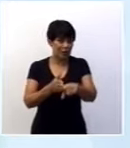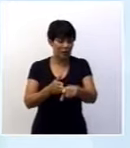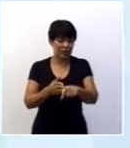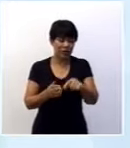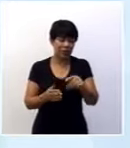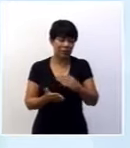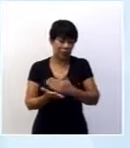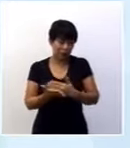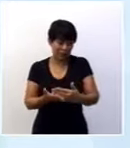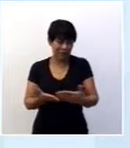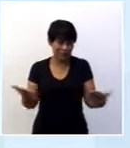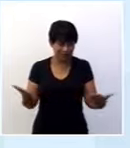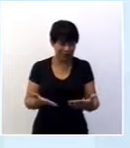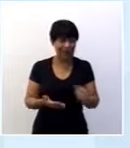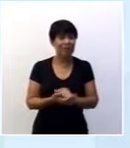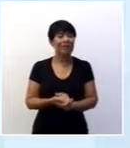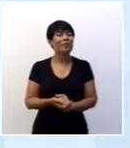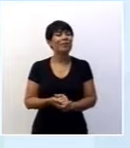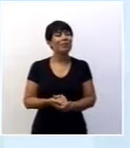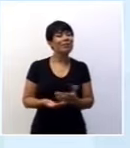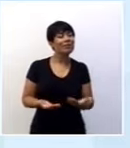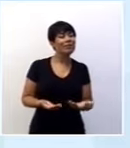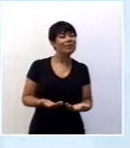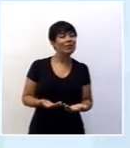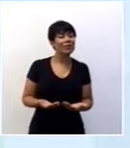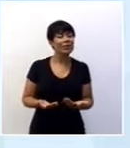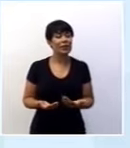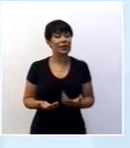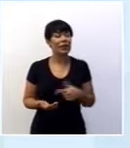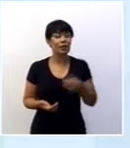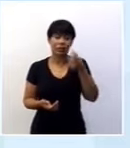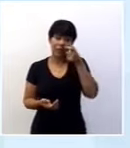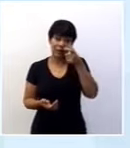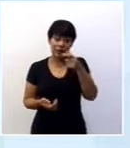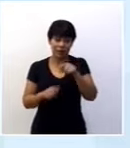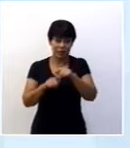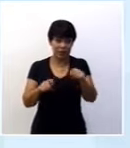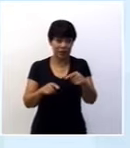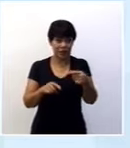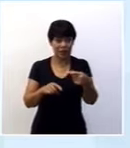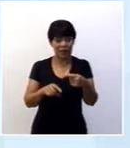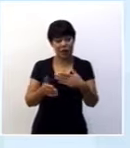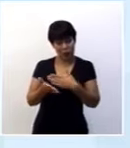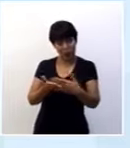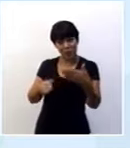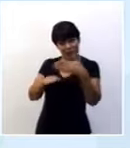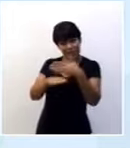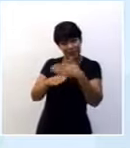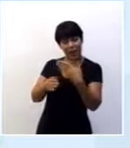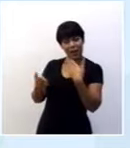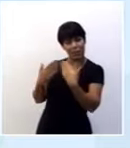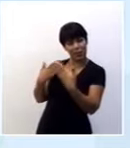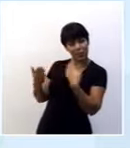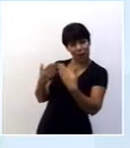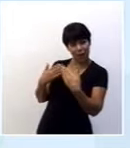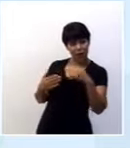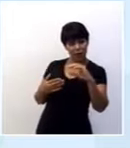aqui que a gente quer fazer para vocês, né? E seria interessante vocês entrarem no chat, né?